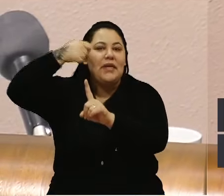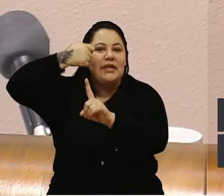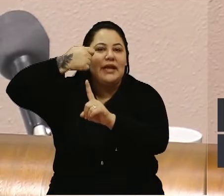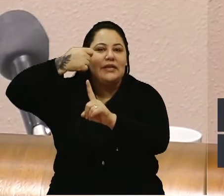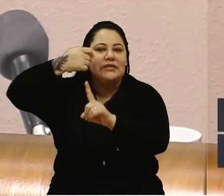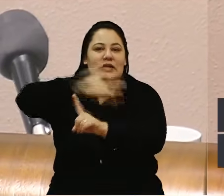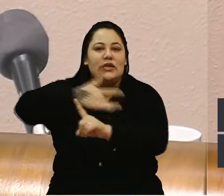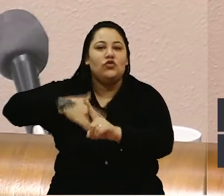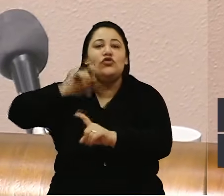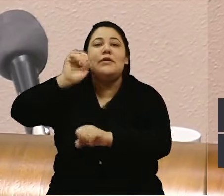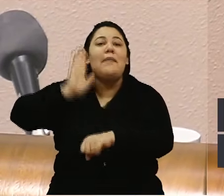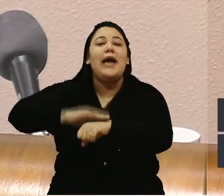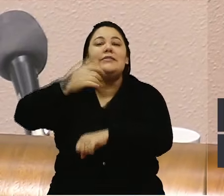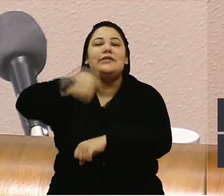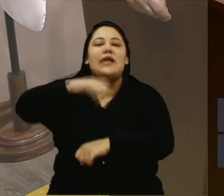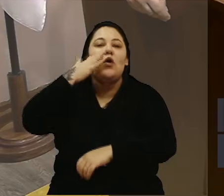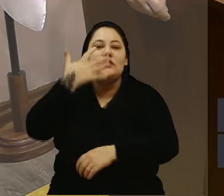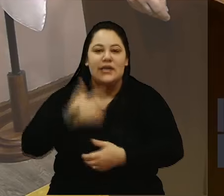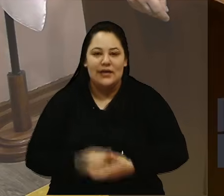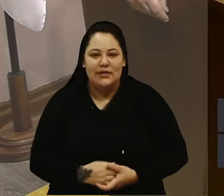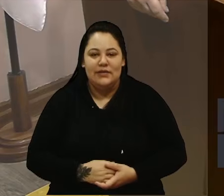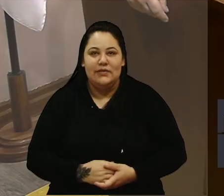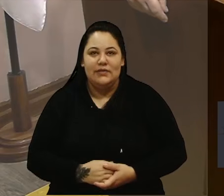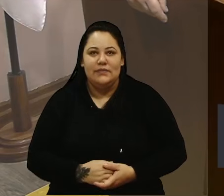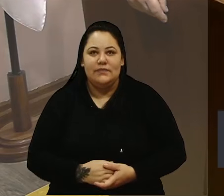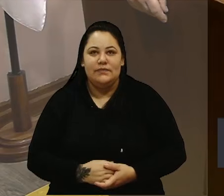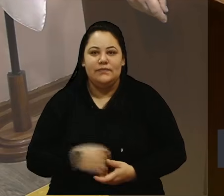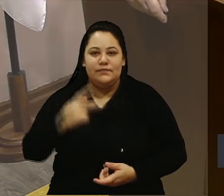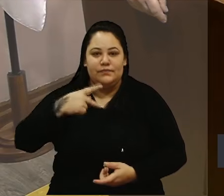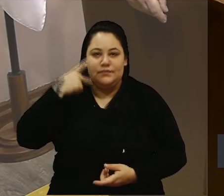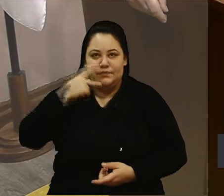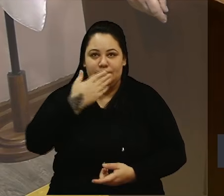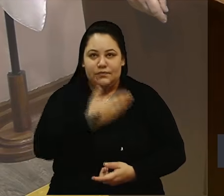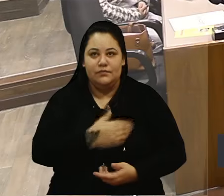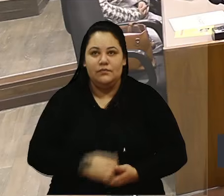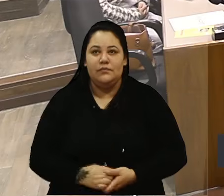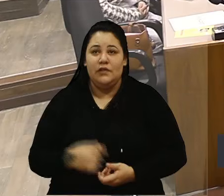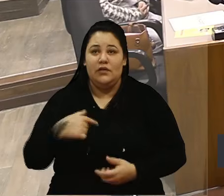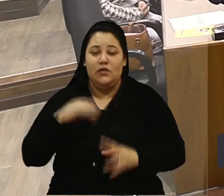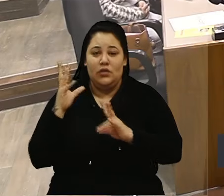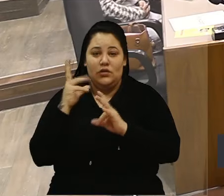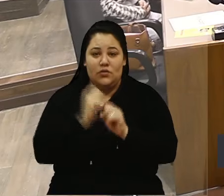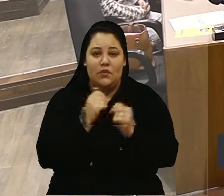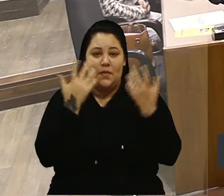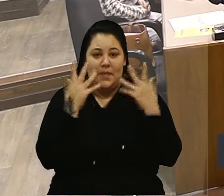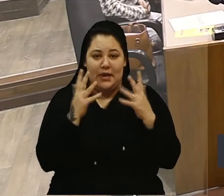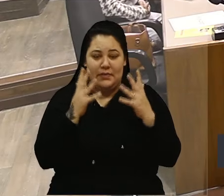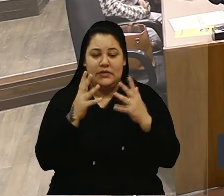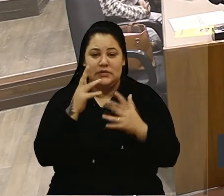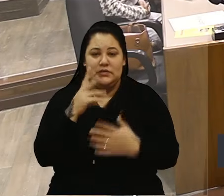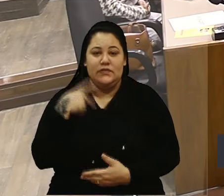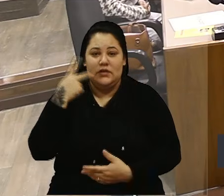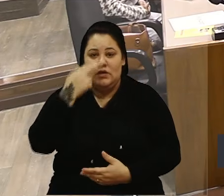alguma coisa ser feita na nossa cidade? Vereador Frisso. Eu resumiria, parabéns, vereador Rafael,